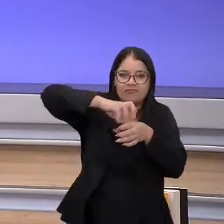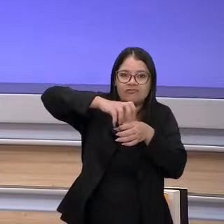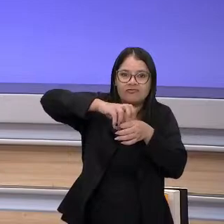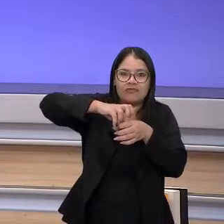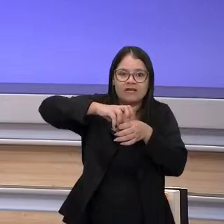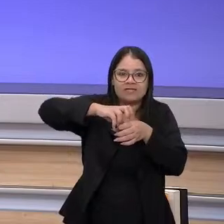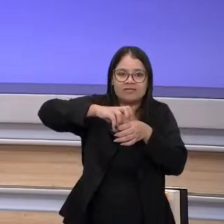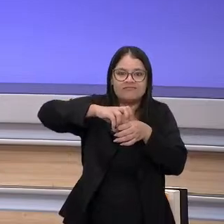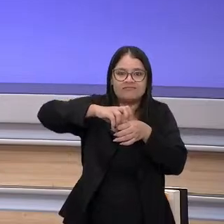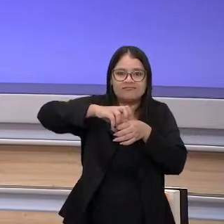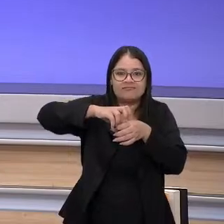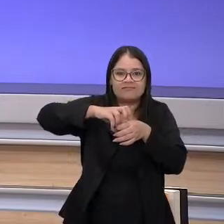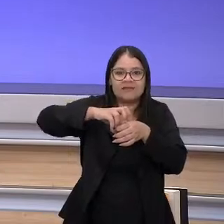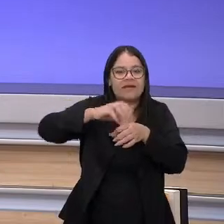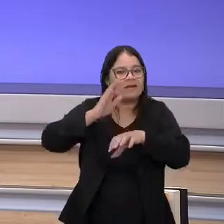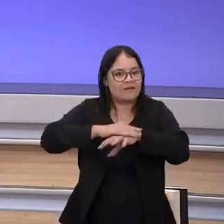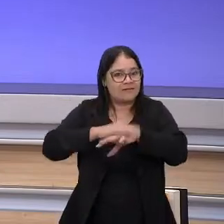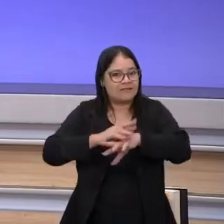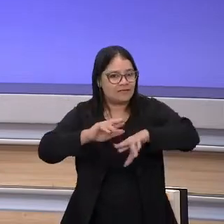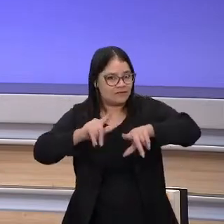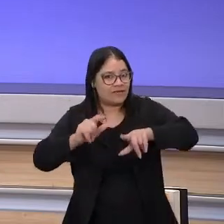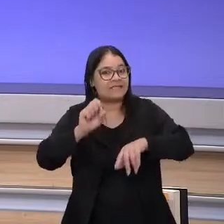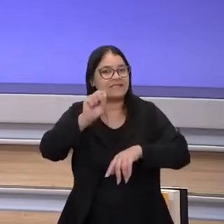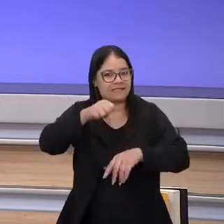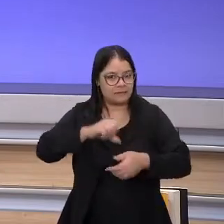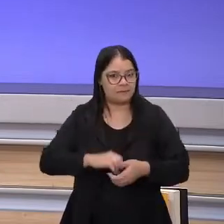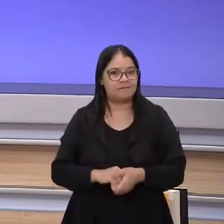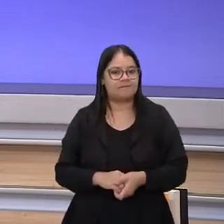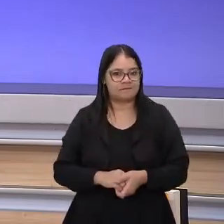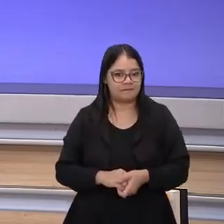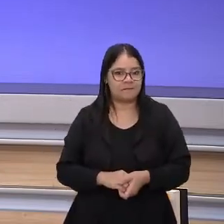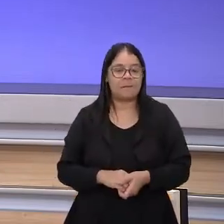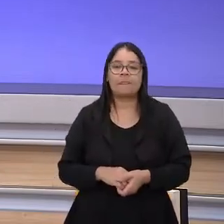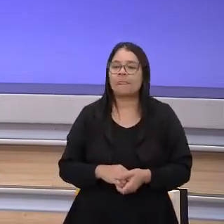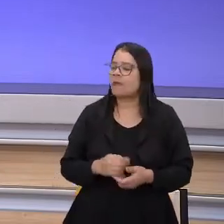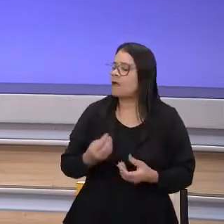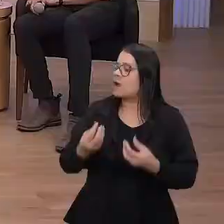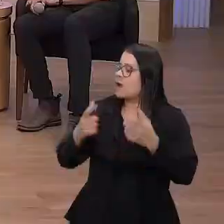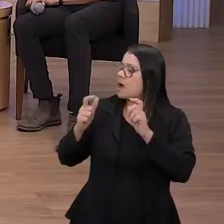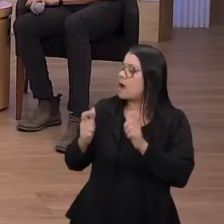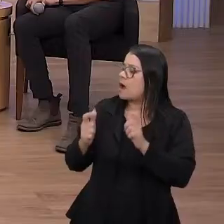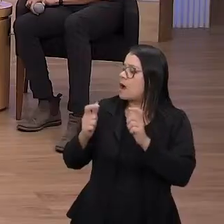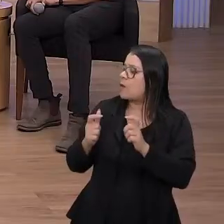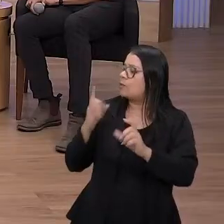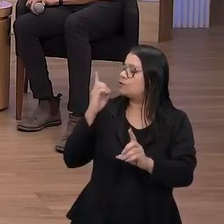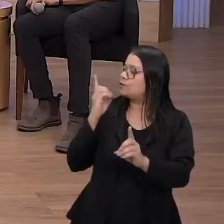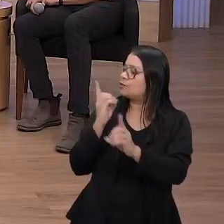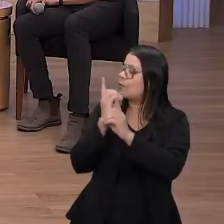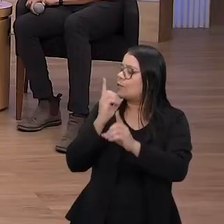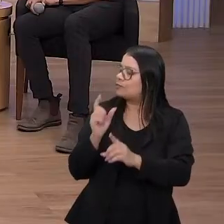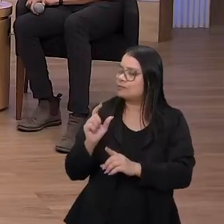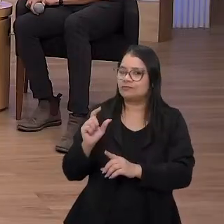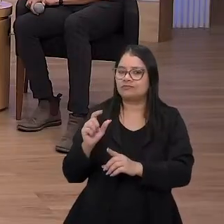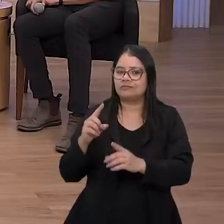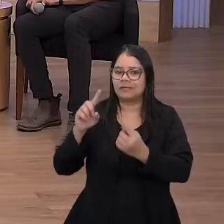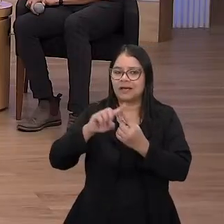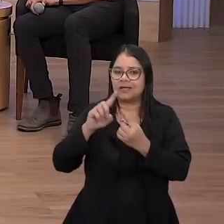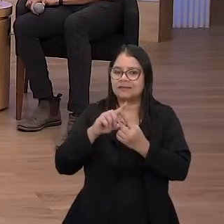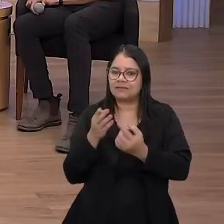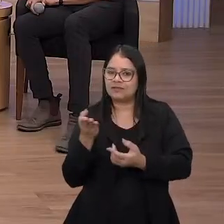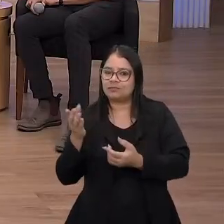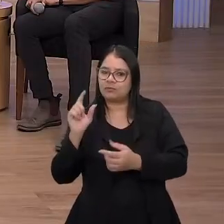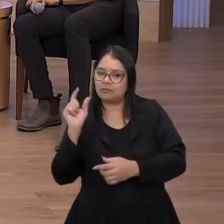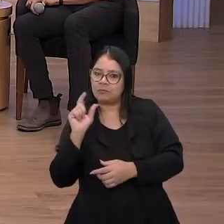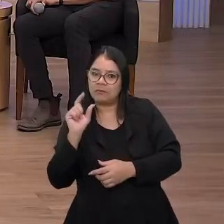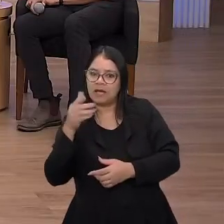ou não, você vai estar fazendo a diferença sim. Onde a gente acha esses tipos de utensílio, por exemplo? Alguma pessoa está assistindo, fala, nossa, onde que acha?